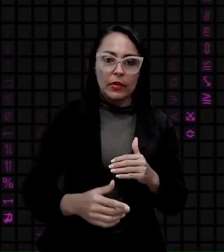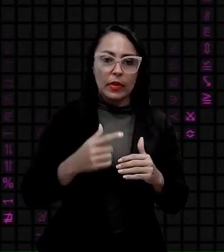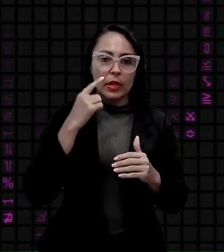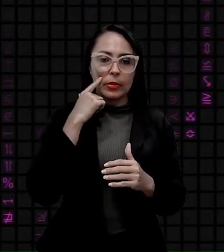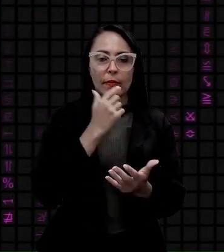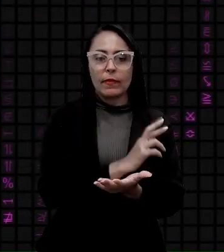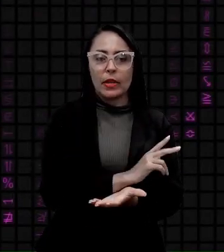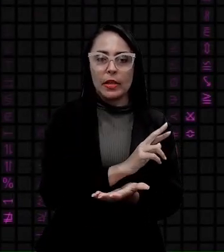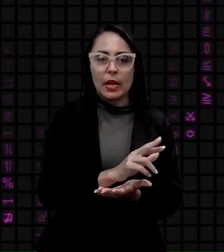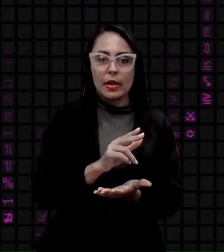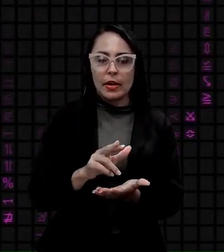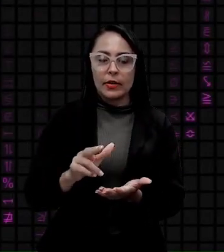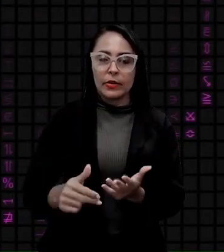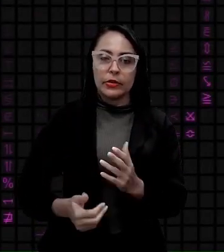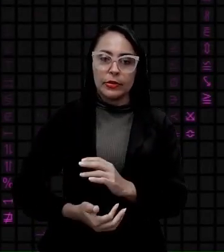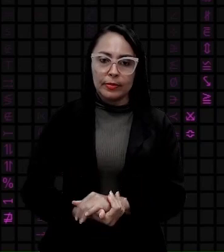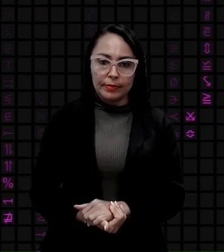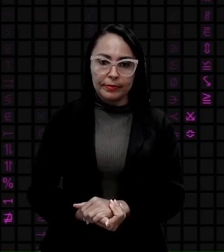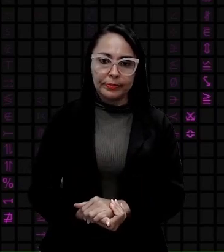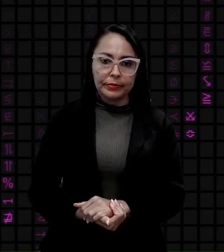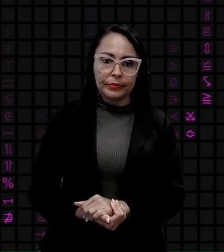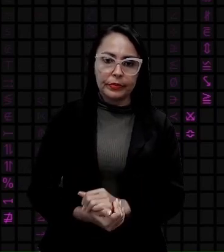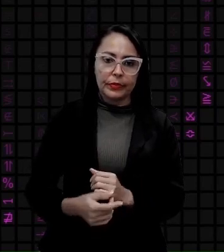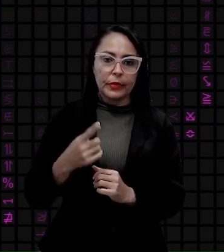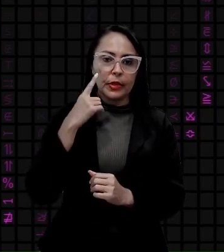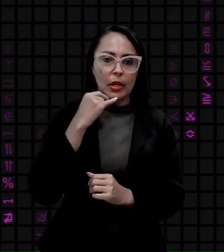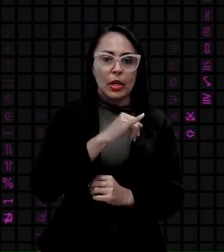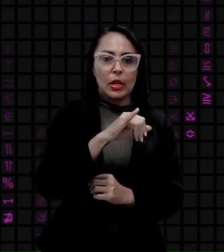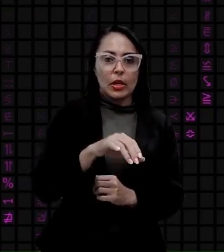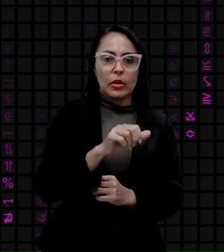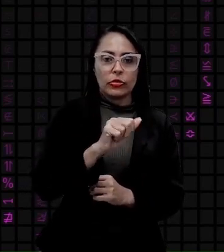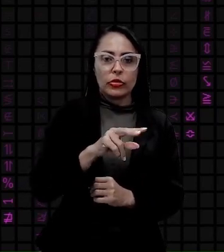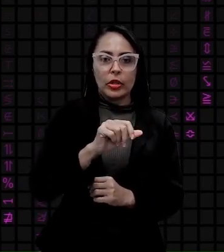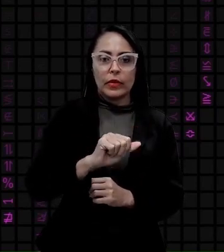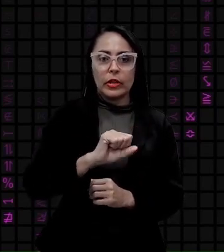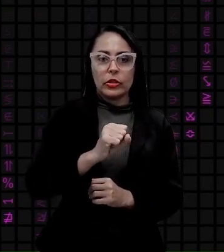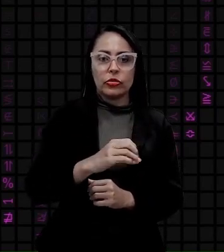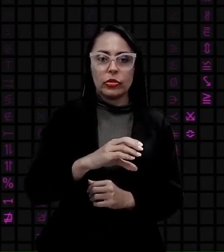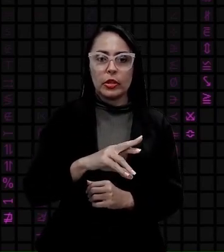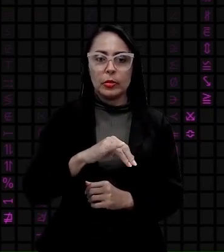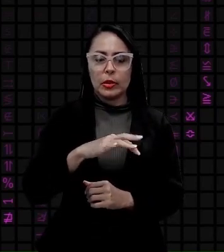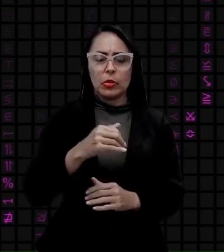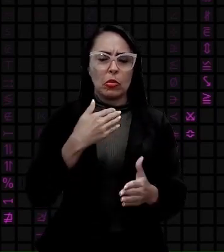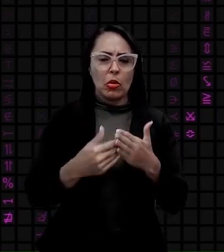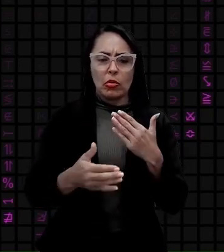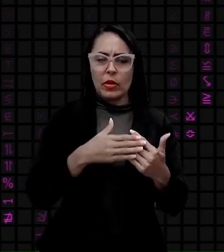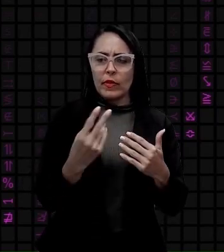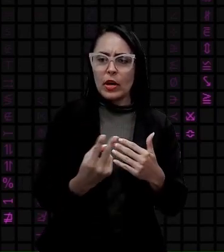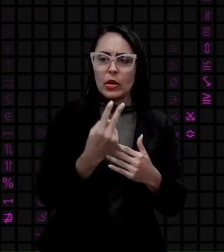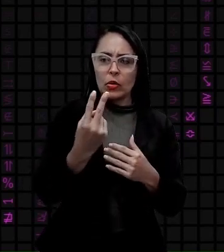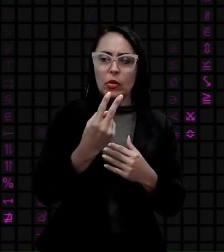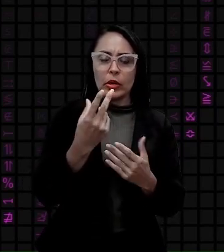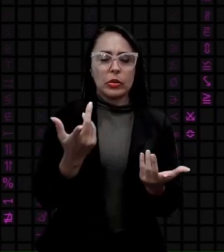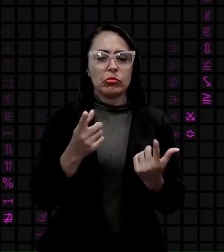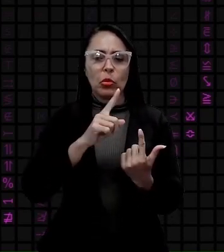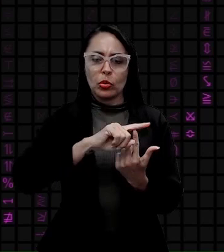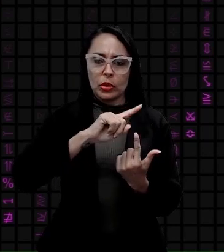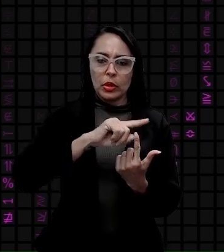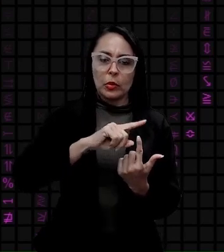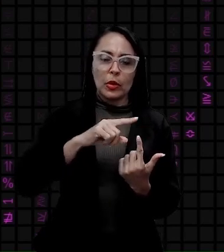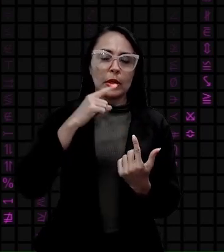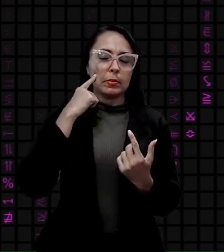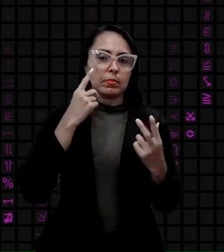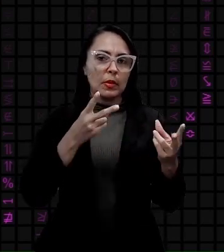em JavaScript. Bom, em JavaScript as variáveis podem receber qualquer valor. E o tipo de dado ele é